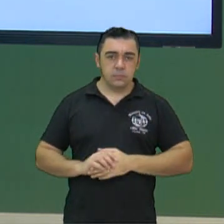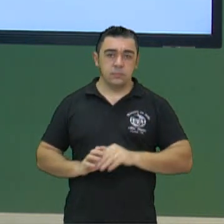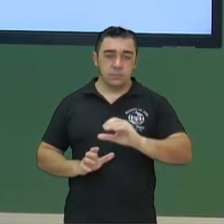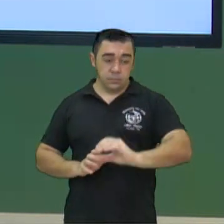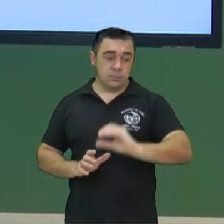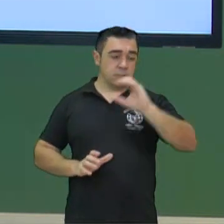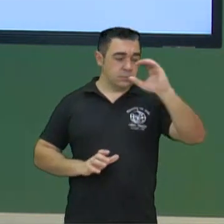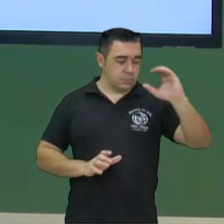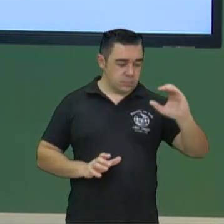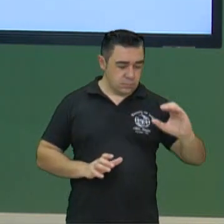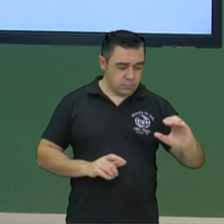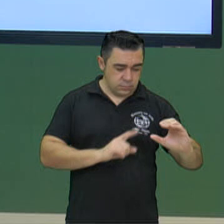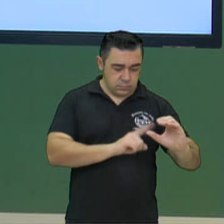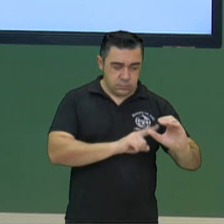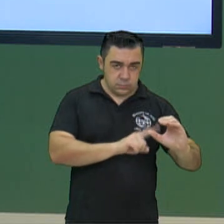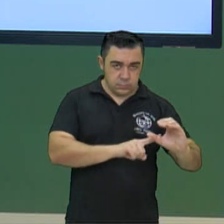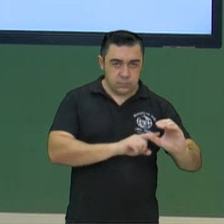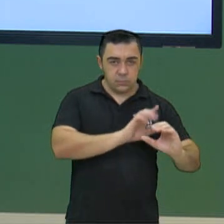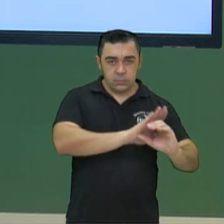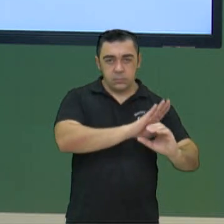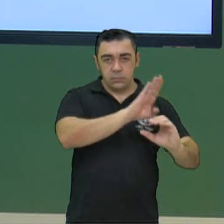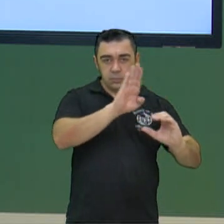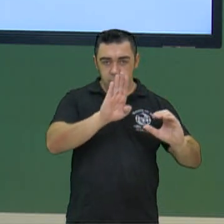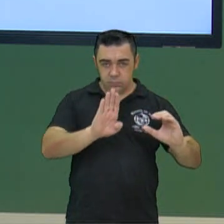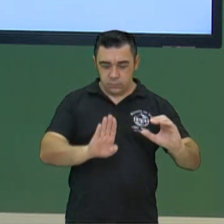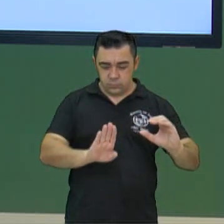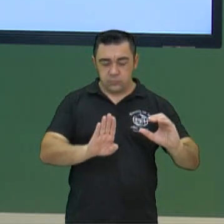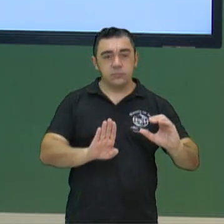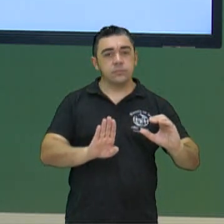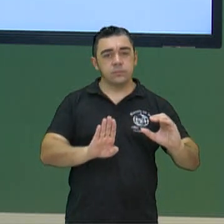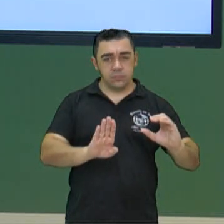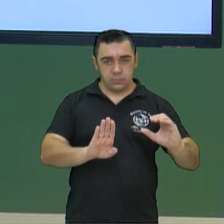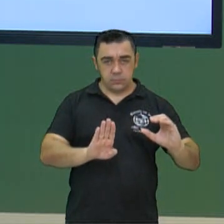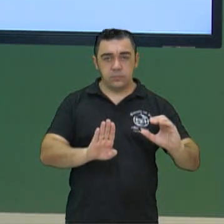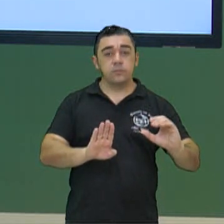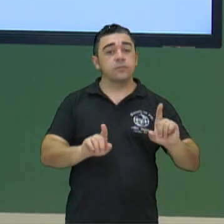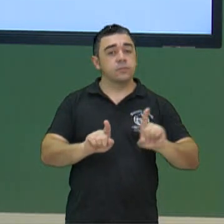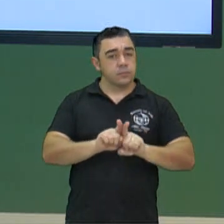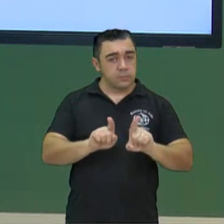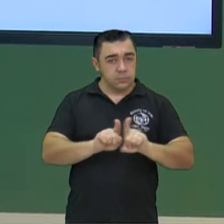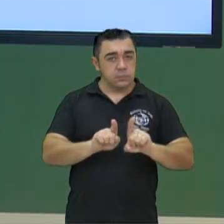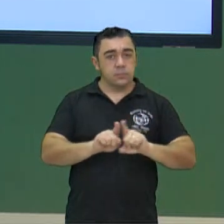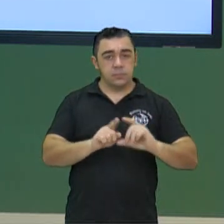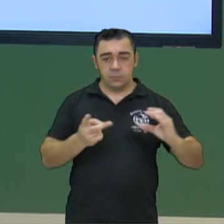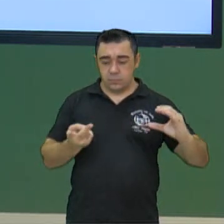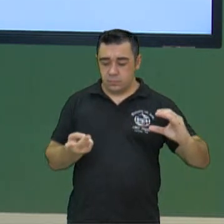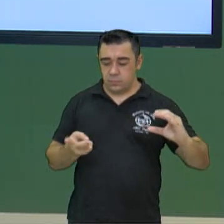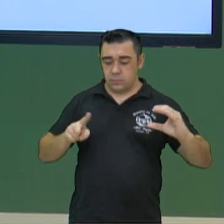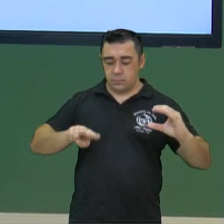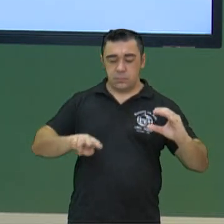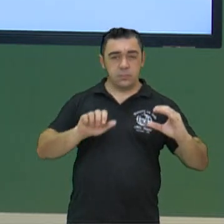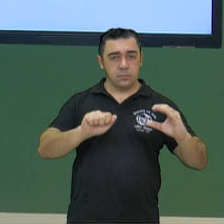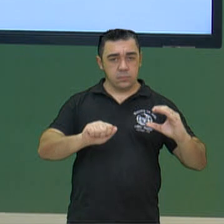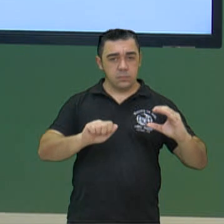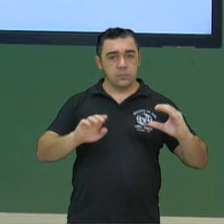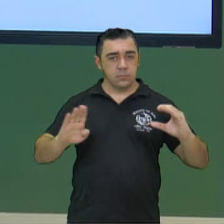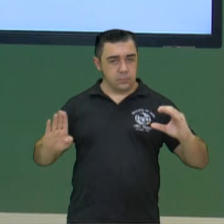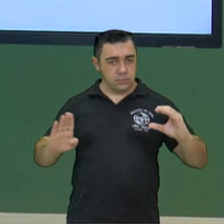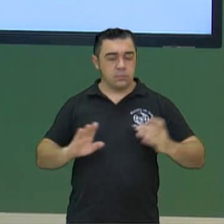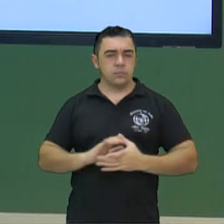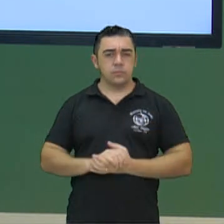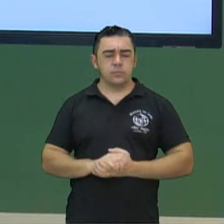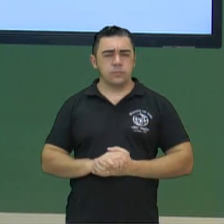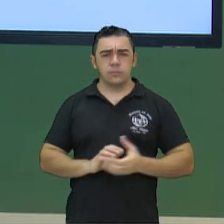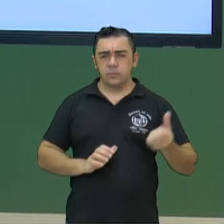fazer? Poderíamos trocar a Carol e também poderíamos trocar a Ana com a Bia. E